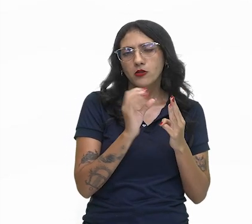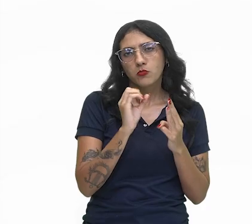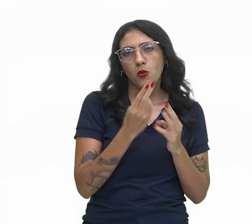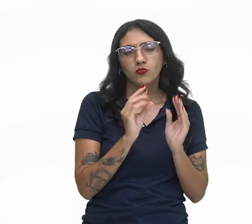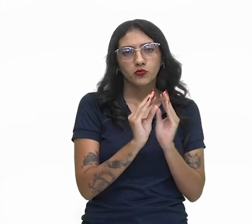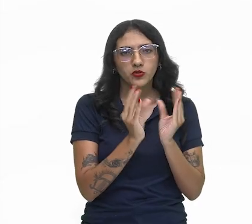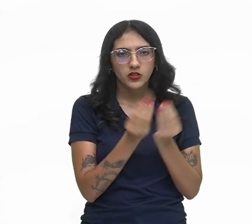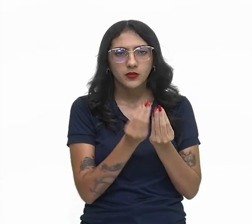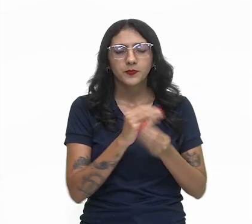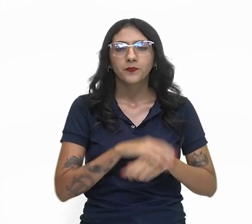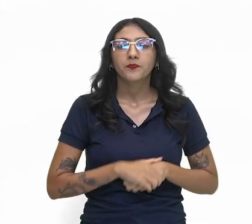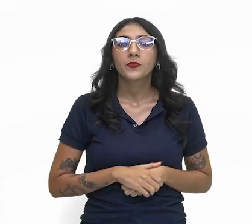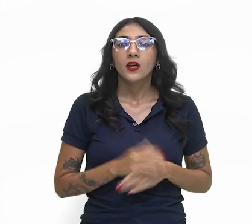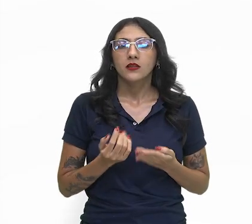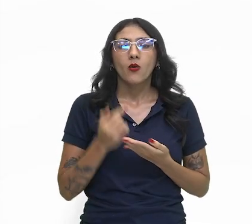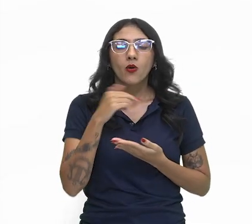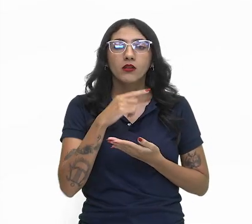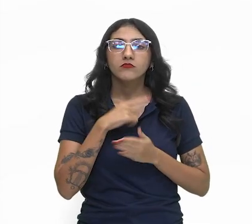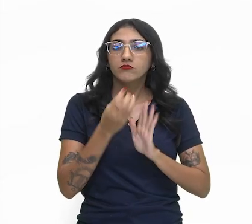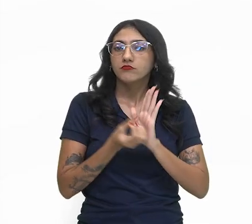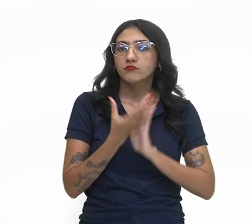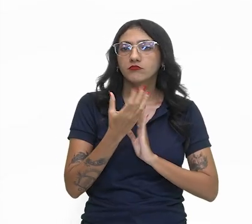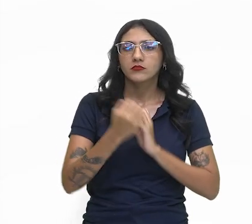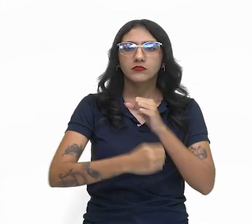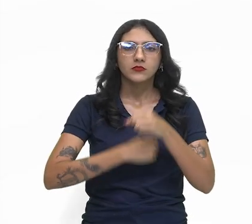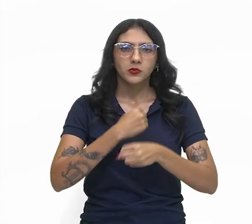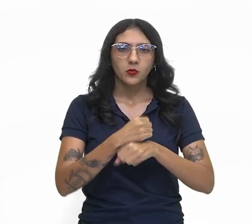a escala Celsius, ela foi construída lá em